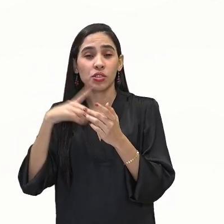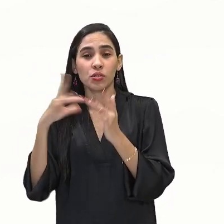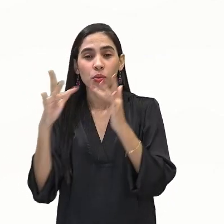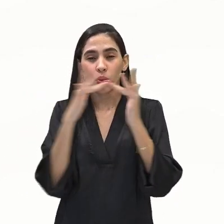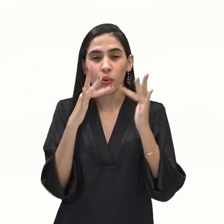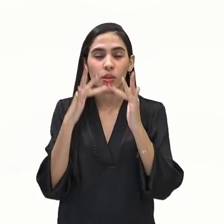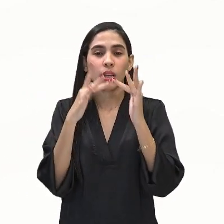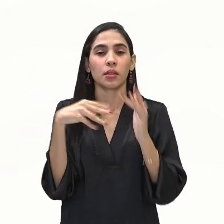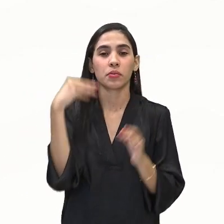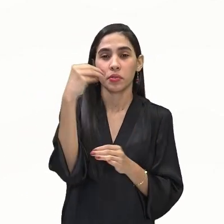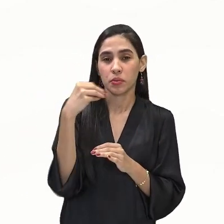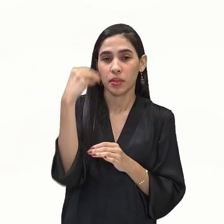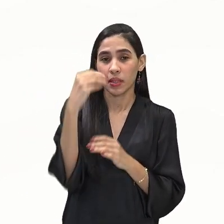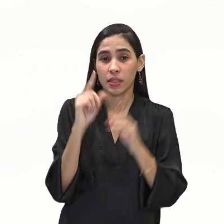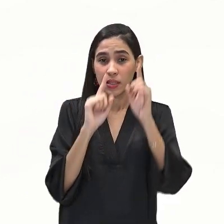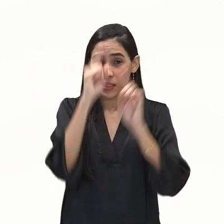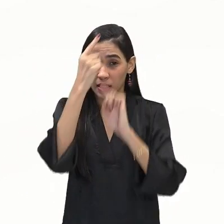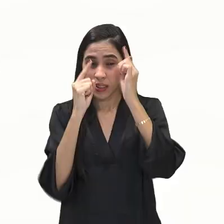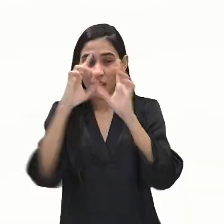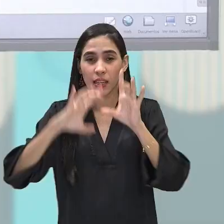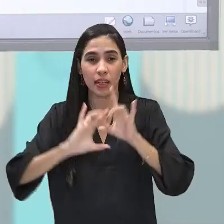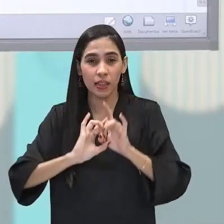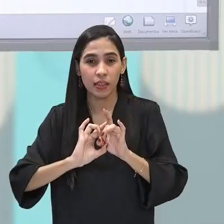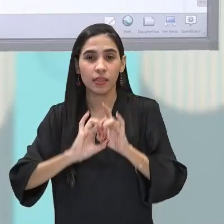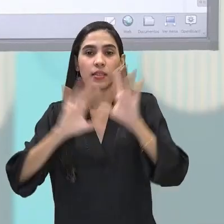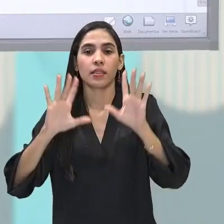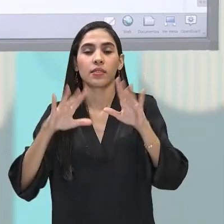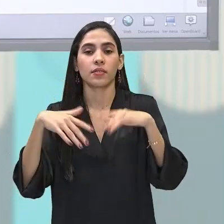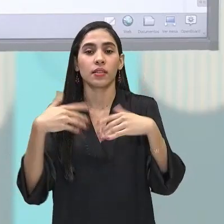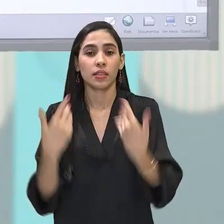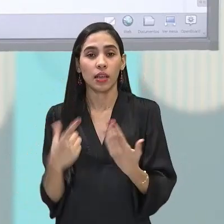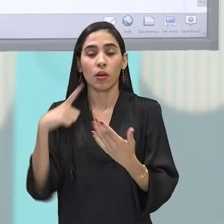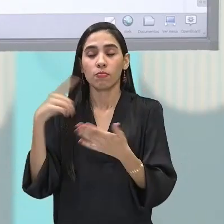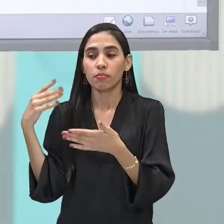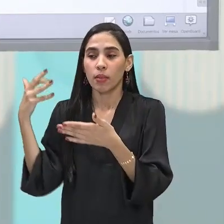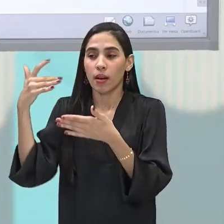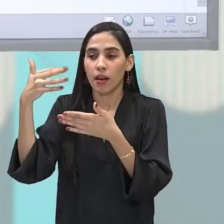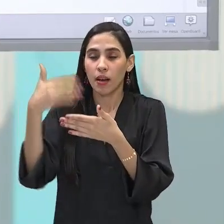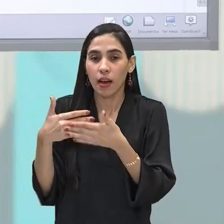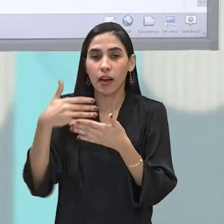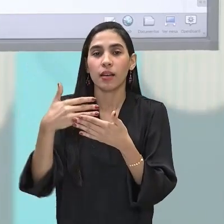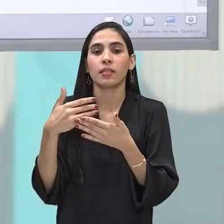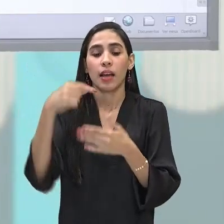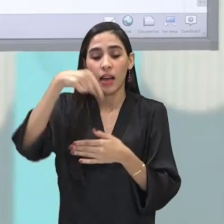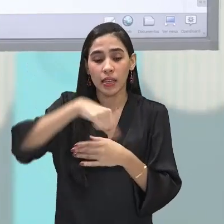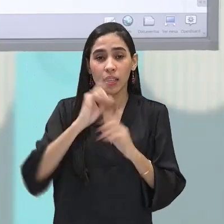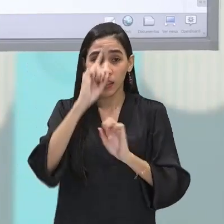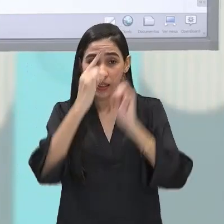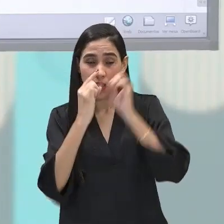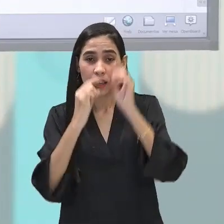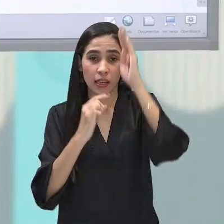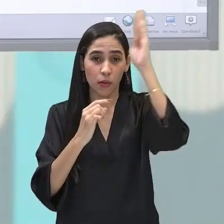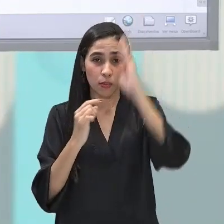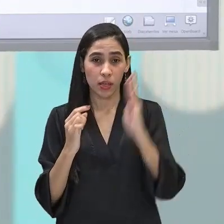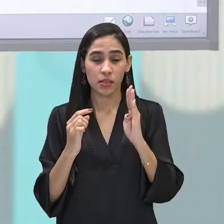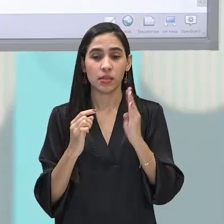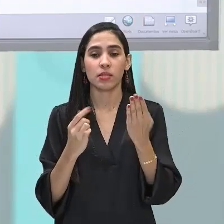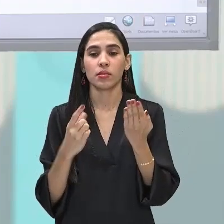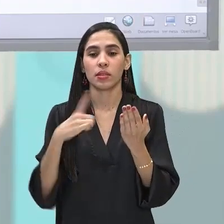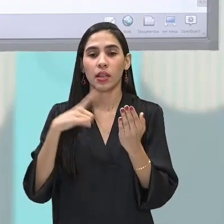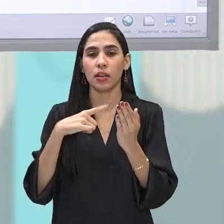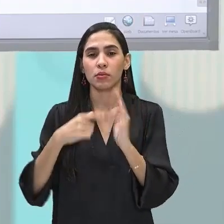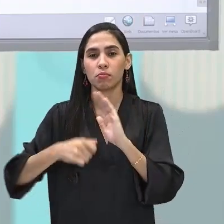contato com essas ideias libertárias, então eles trazem essas ideias para o Brasil, e nós temos aí um dos